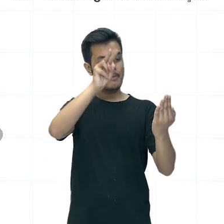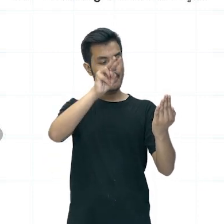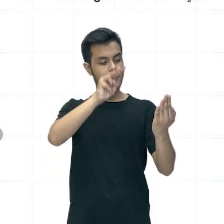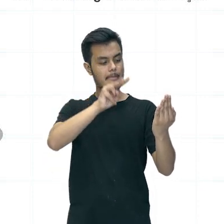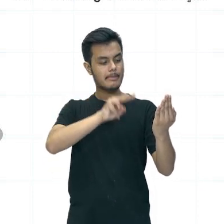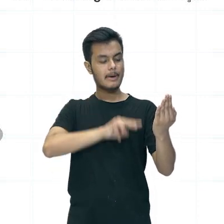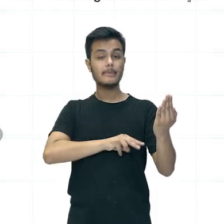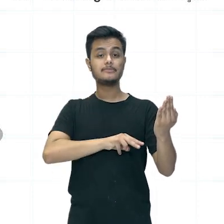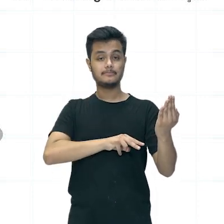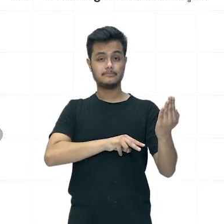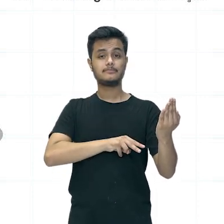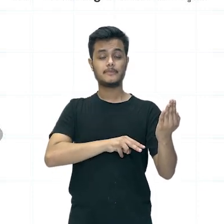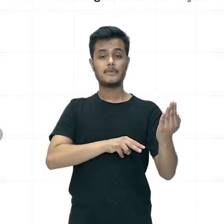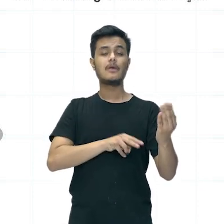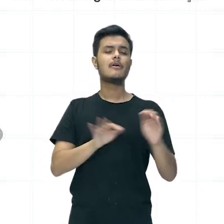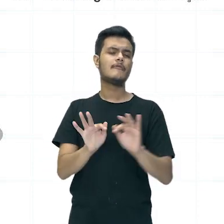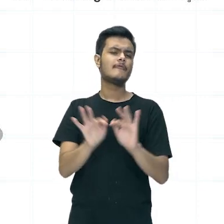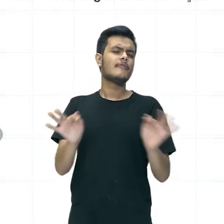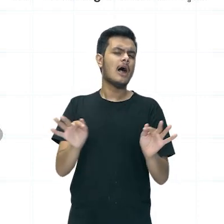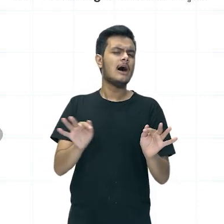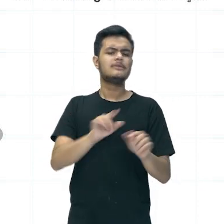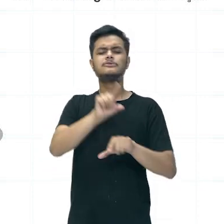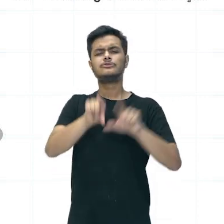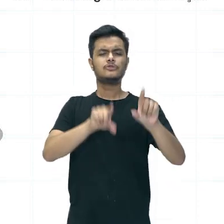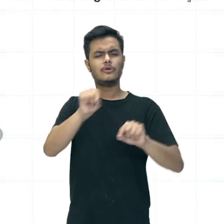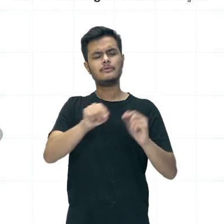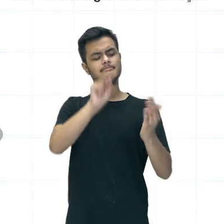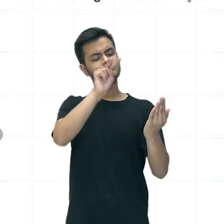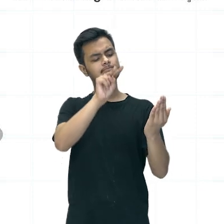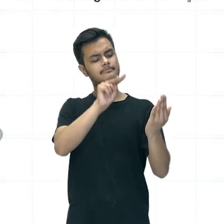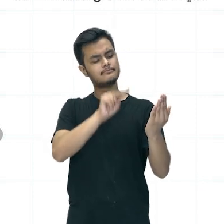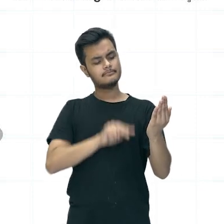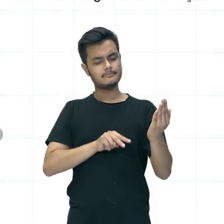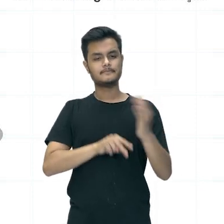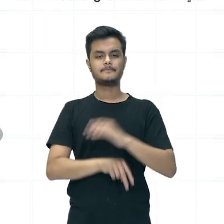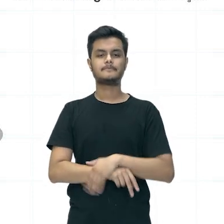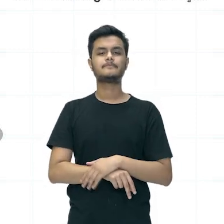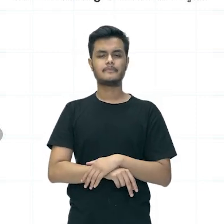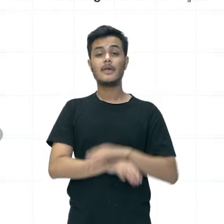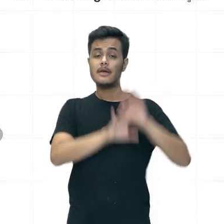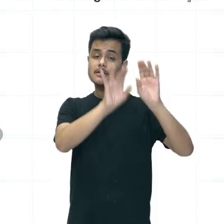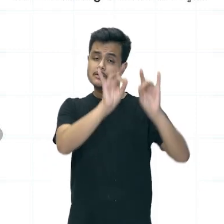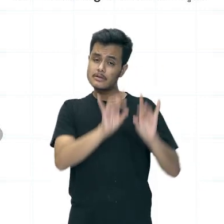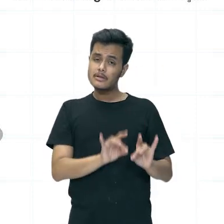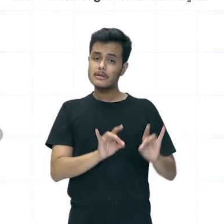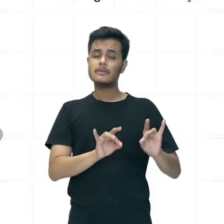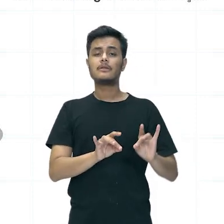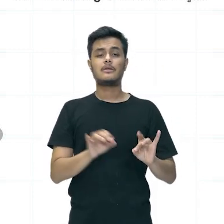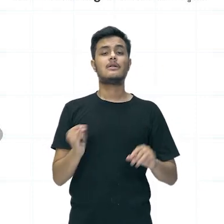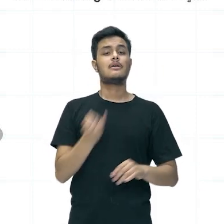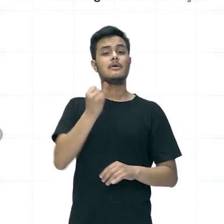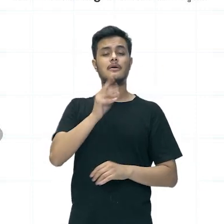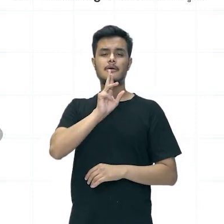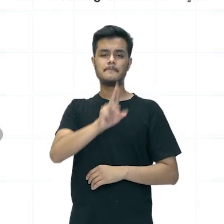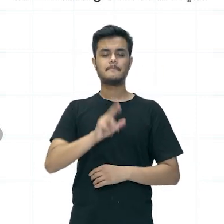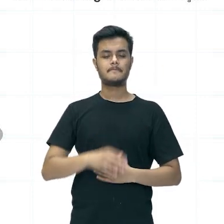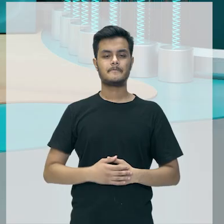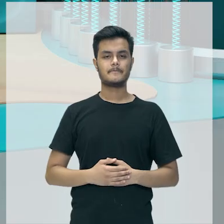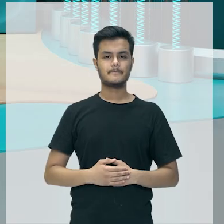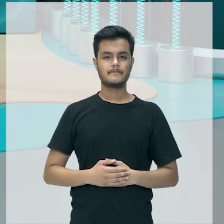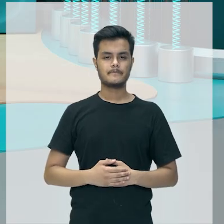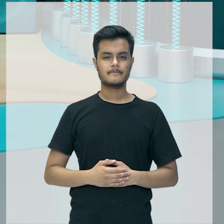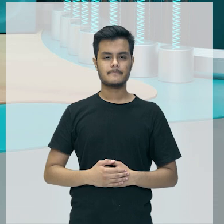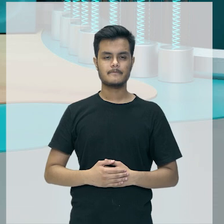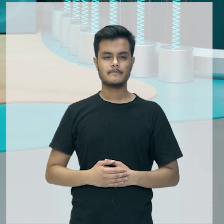a mensagem das frases, selecionar o vocabulário necessário e encontrar detalhes relevantes à resposta. Vamos lá.